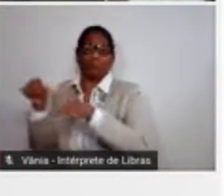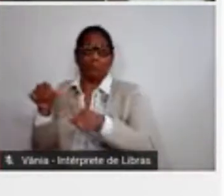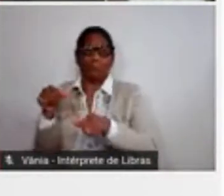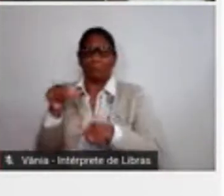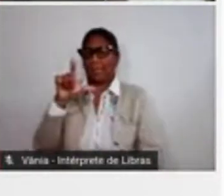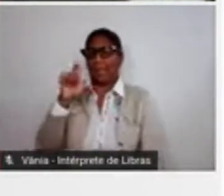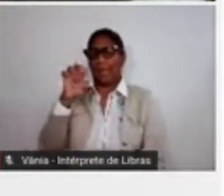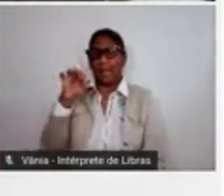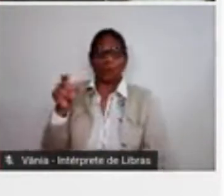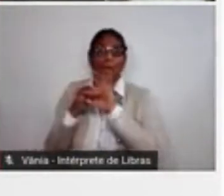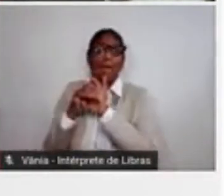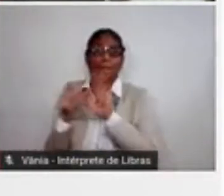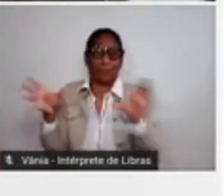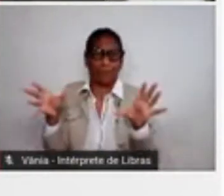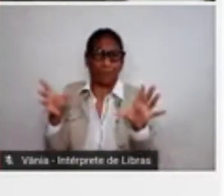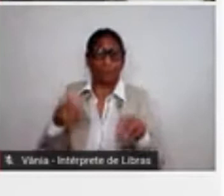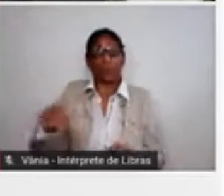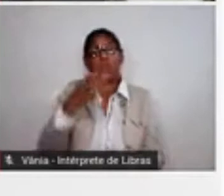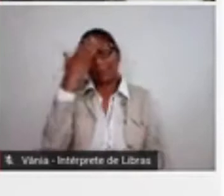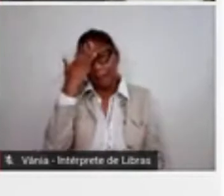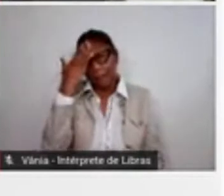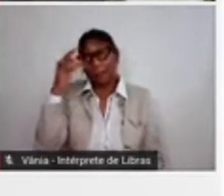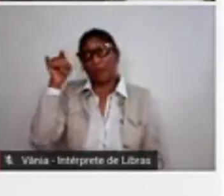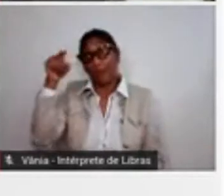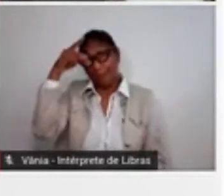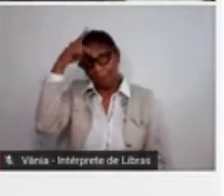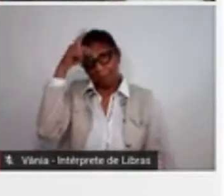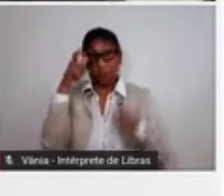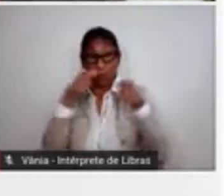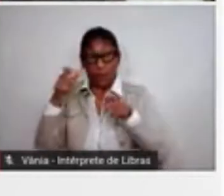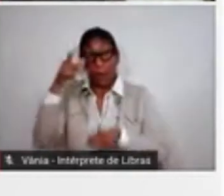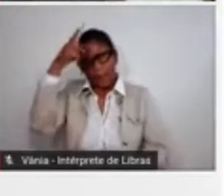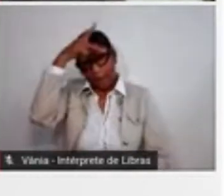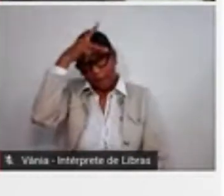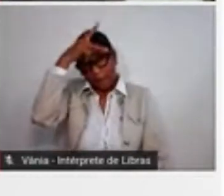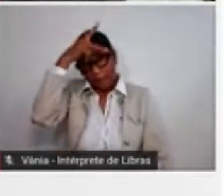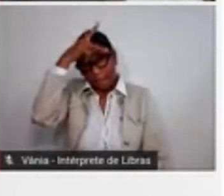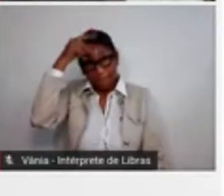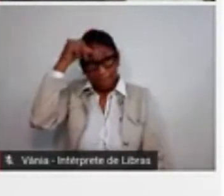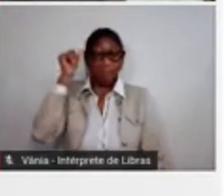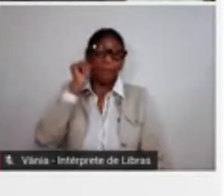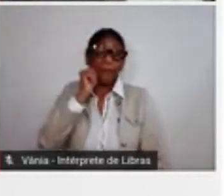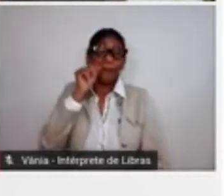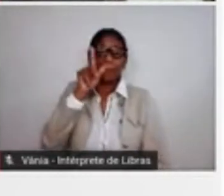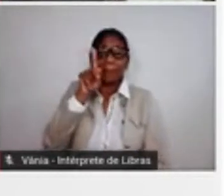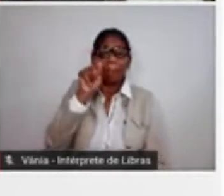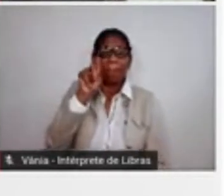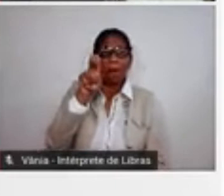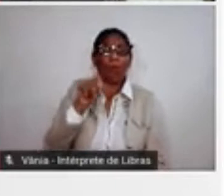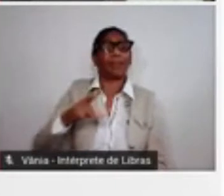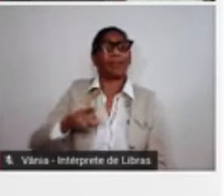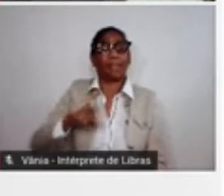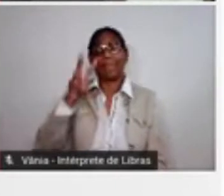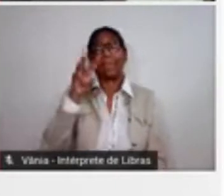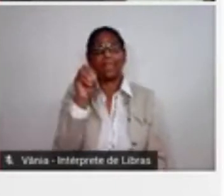leitos disponíveis. A gente sabe lá que em Pelotas, a prefeita Paula está com 30 leitos de